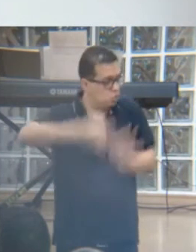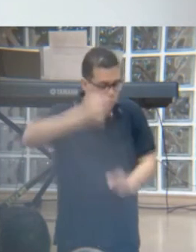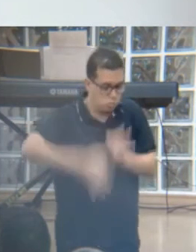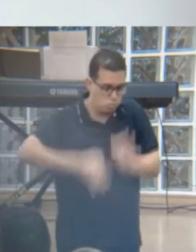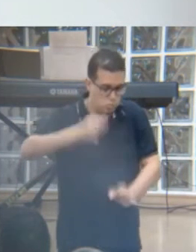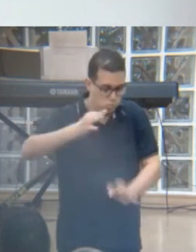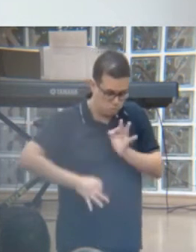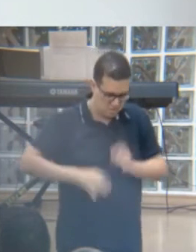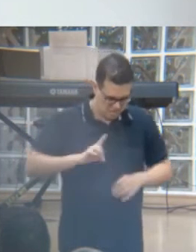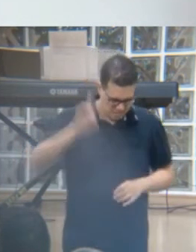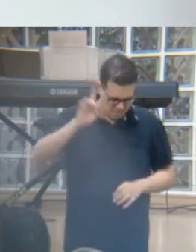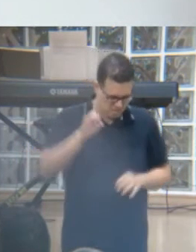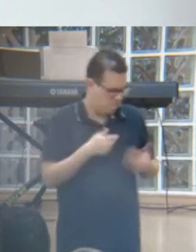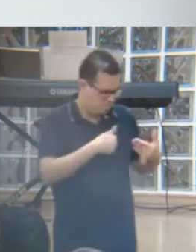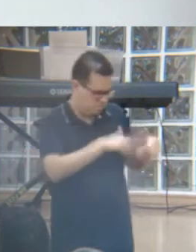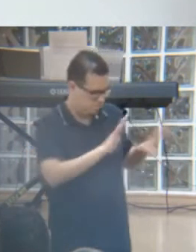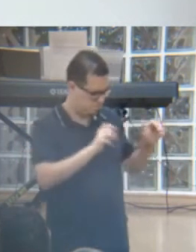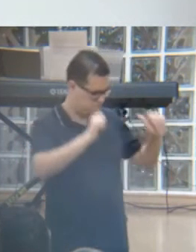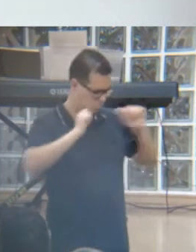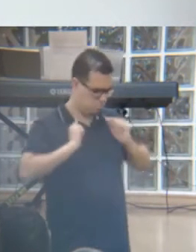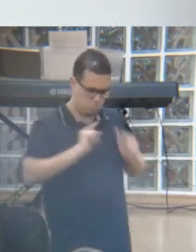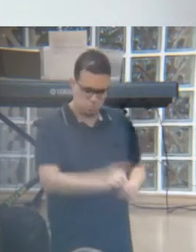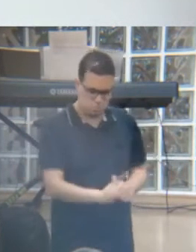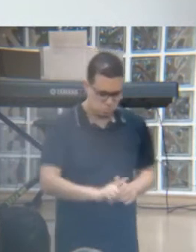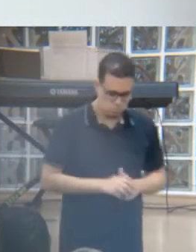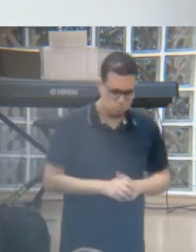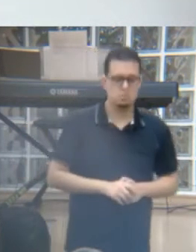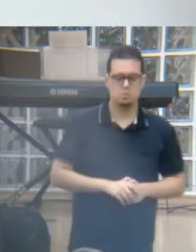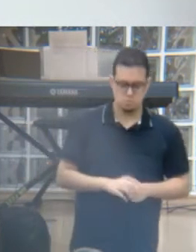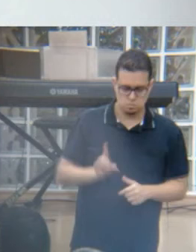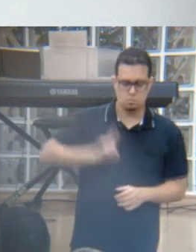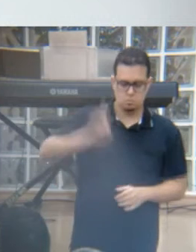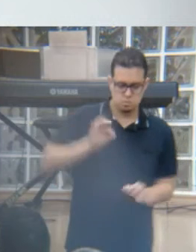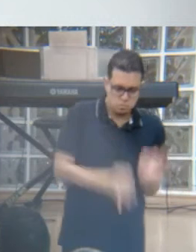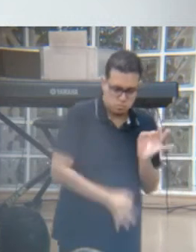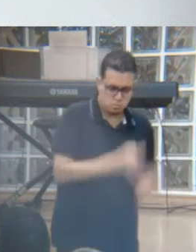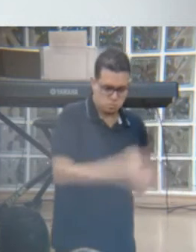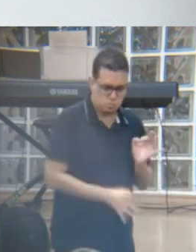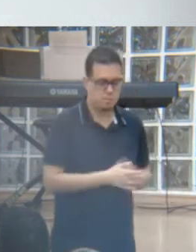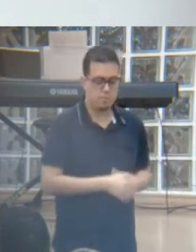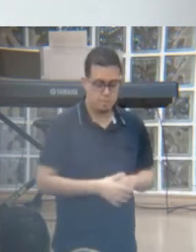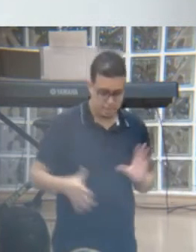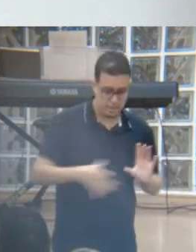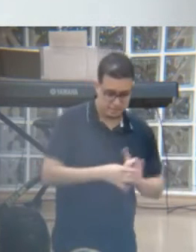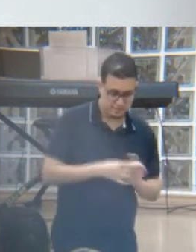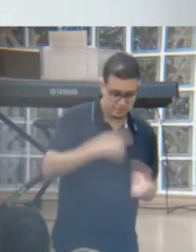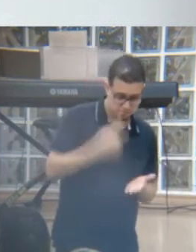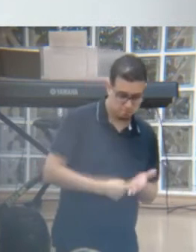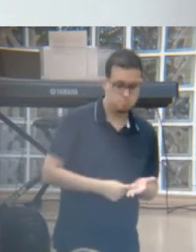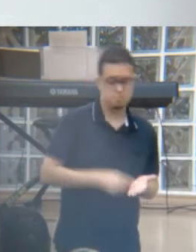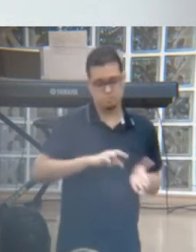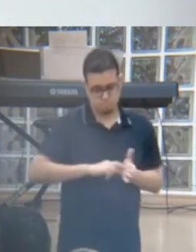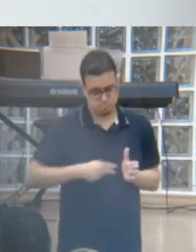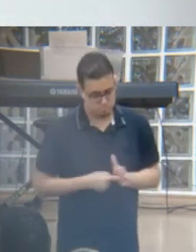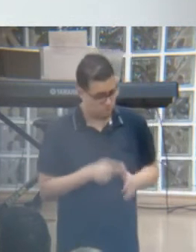branco. Ele não vai deixar passar. A aliança é a aliança. Vocês concordaram e